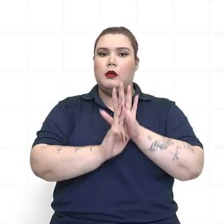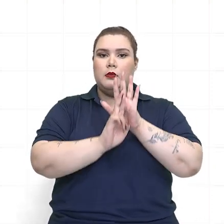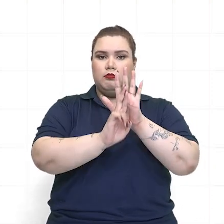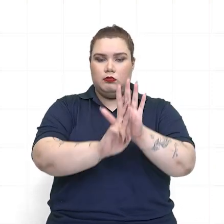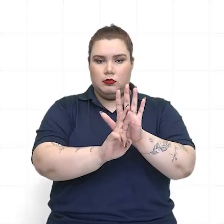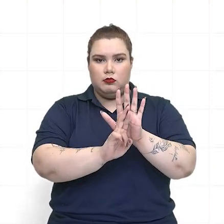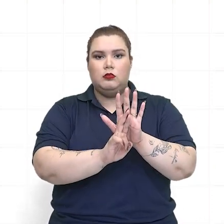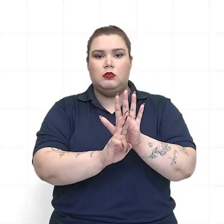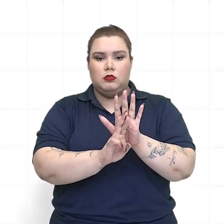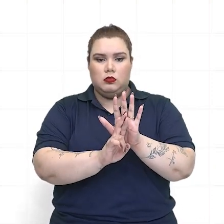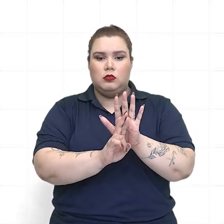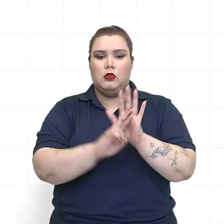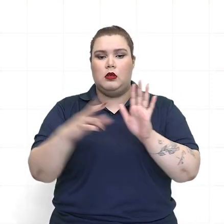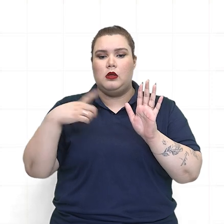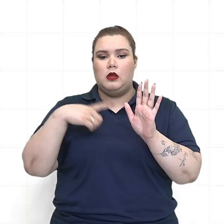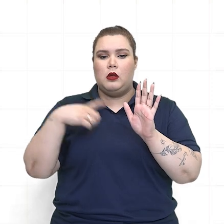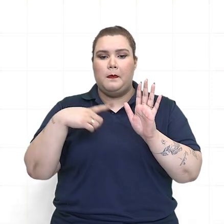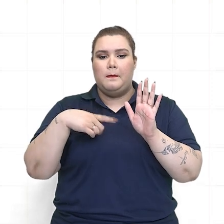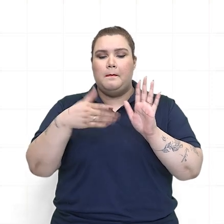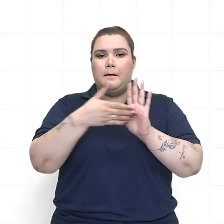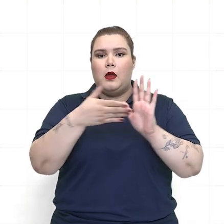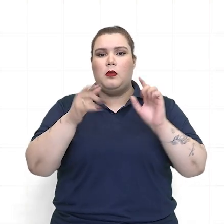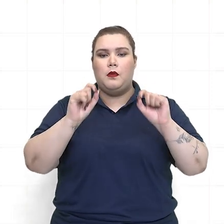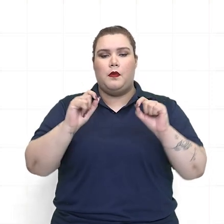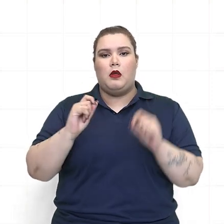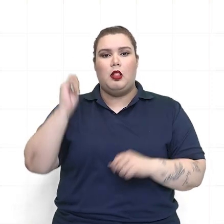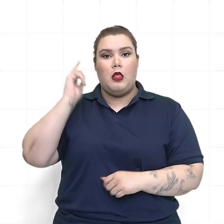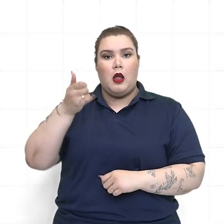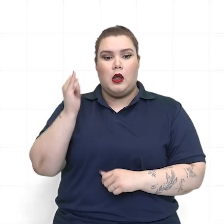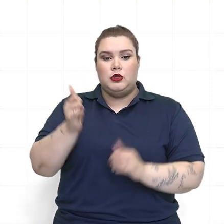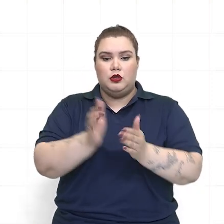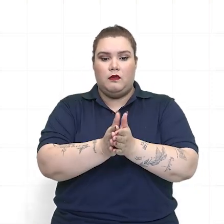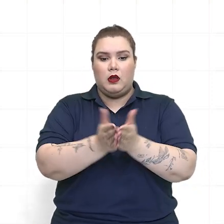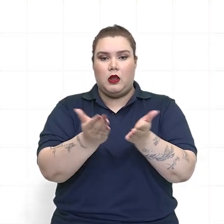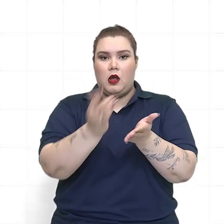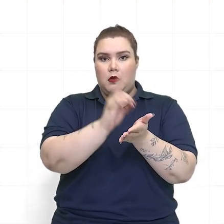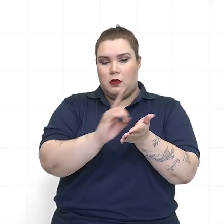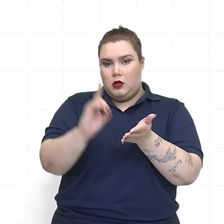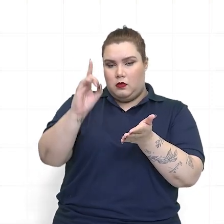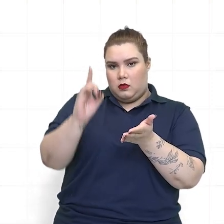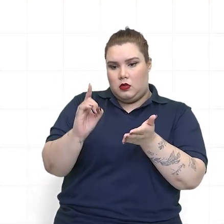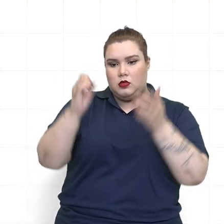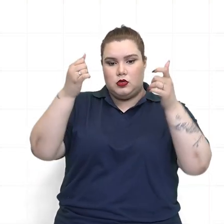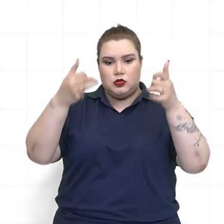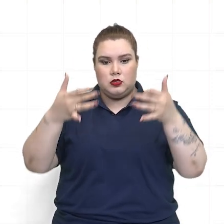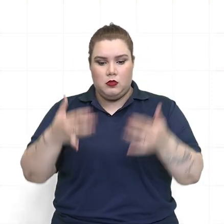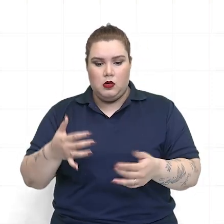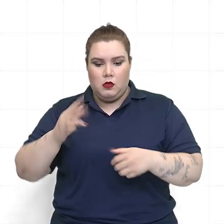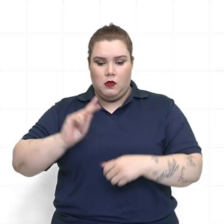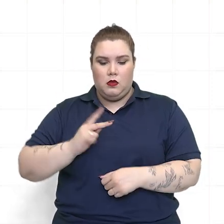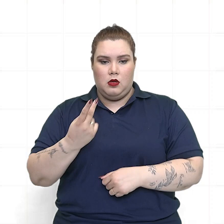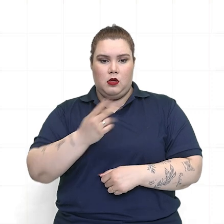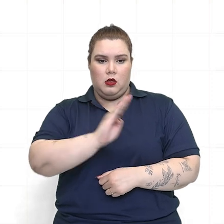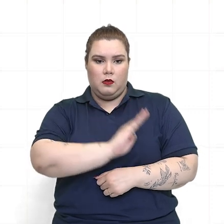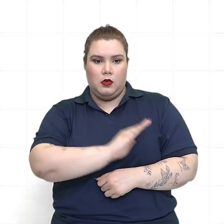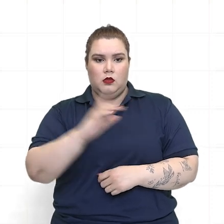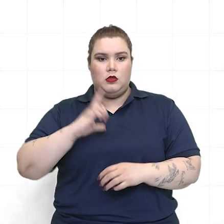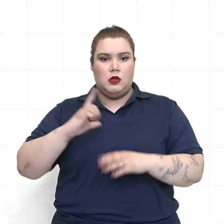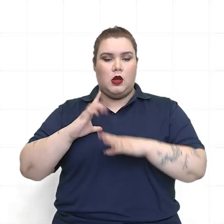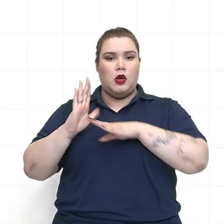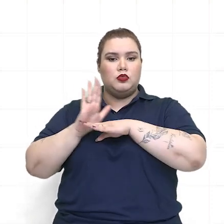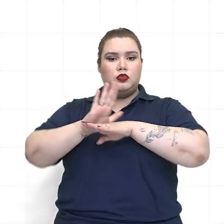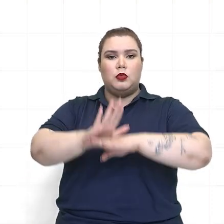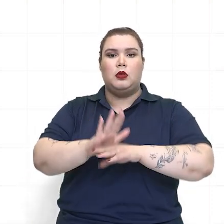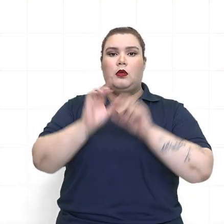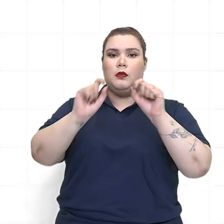representações, né, pautados na narrativa bíblica, na qual os hebreus receberam ajuda de